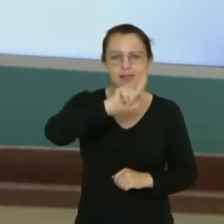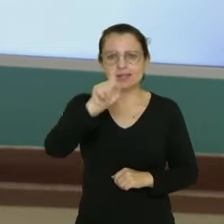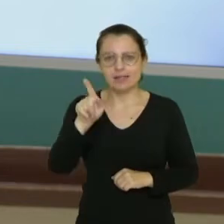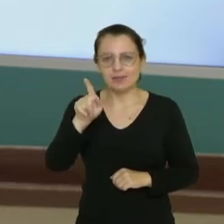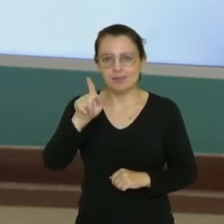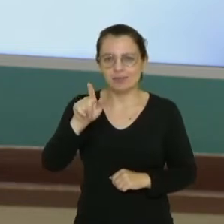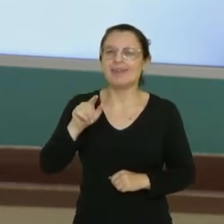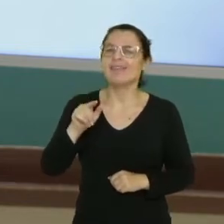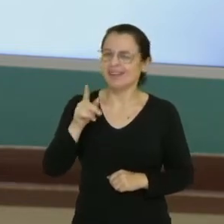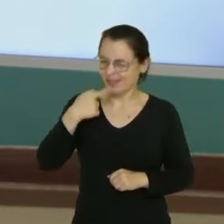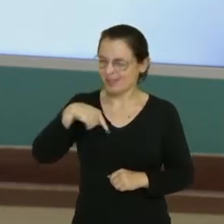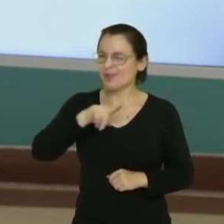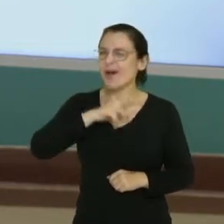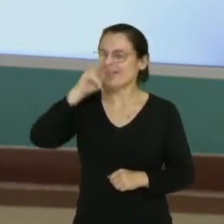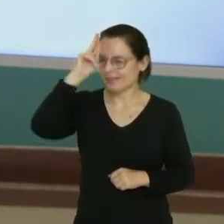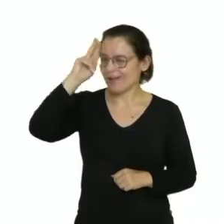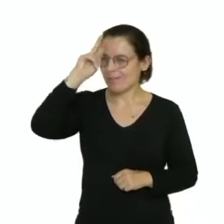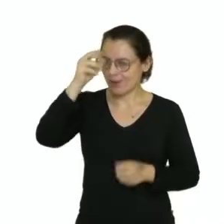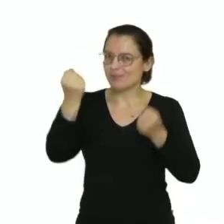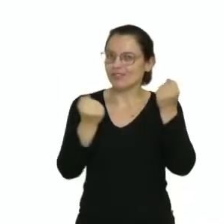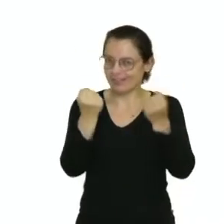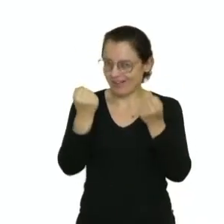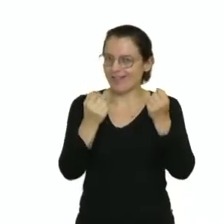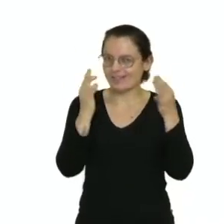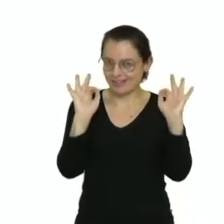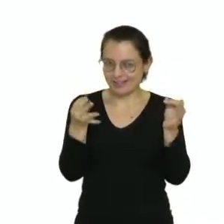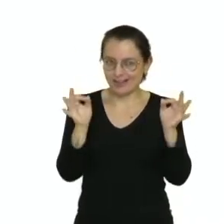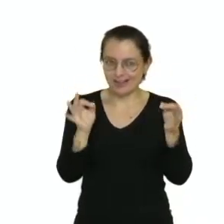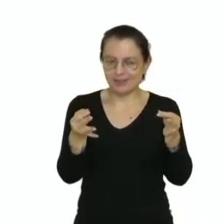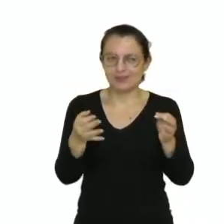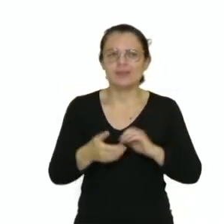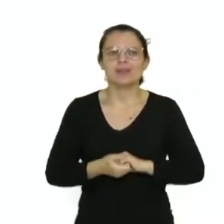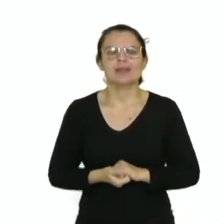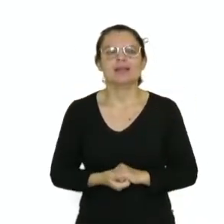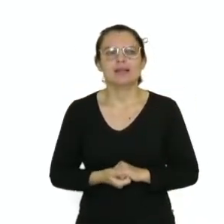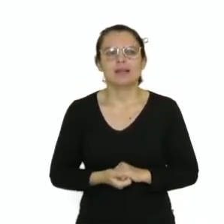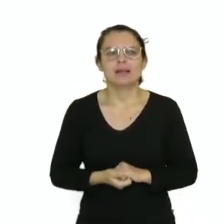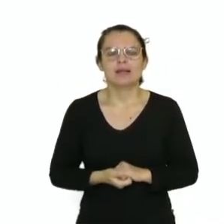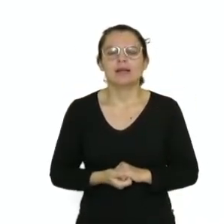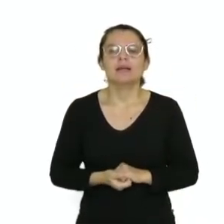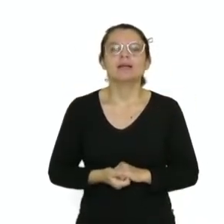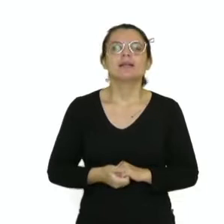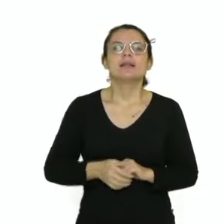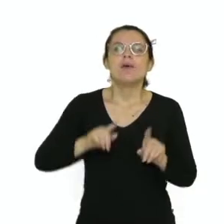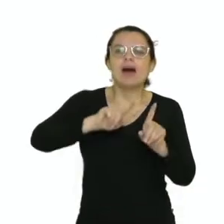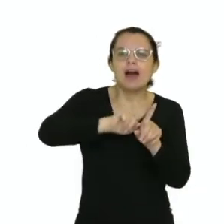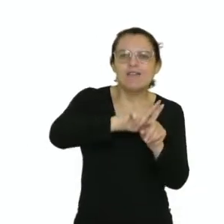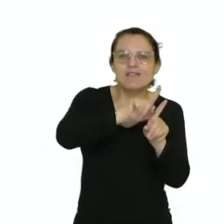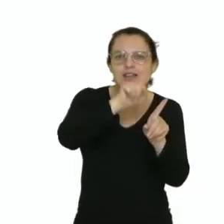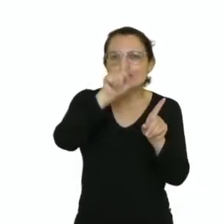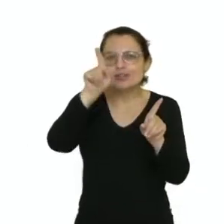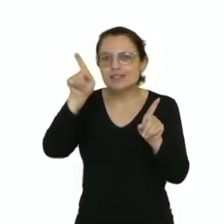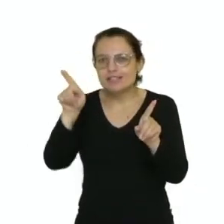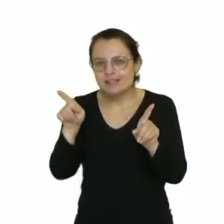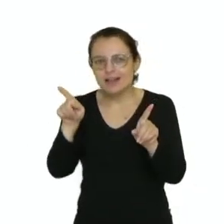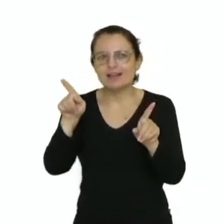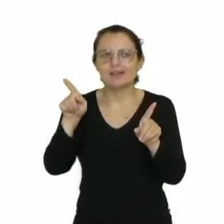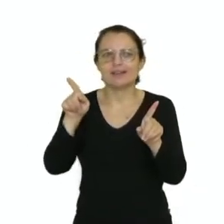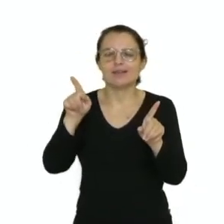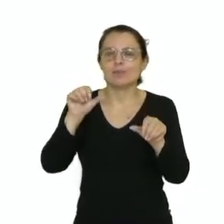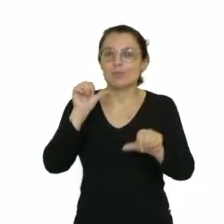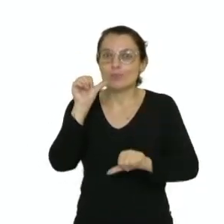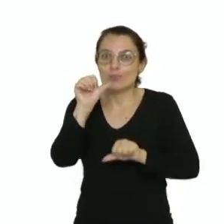carro então compõe comigo essa leitura aqui ó a intensidade com que um veículo altera sua velocidade eu determinado tempo